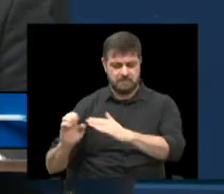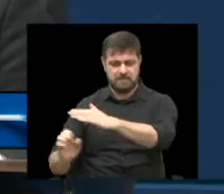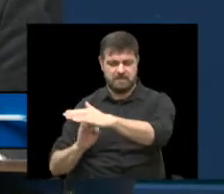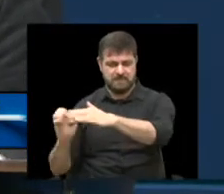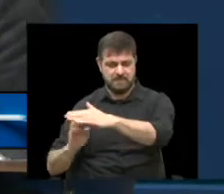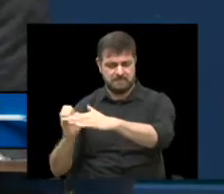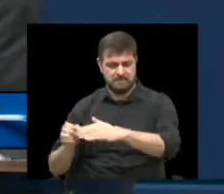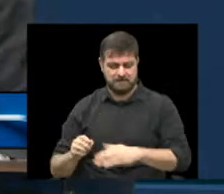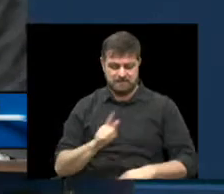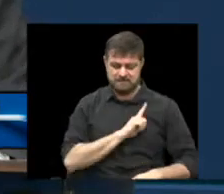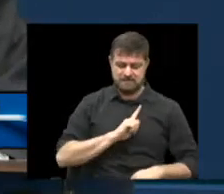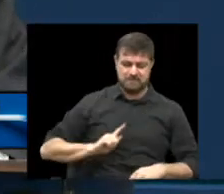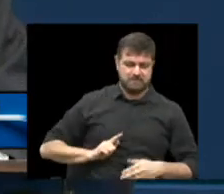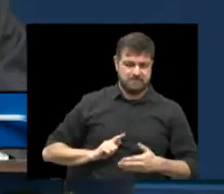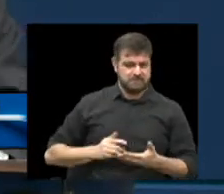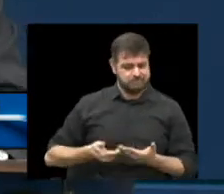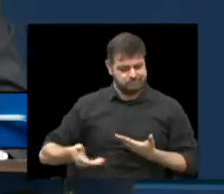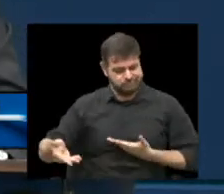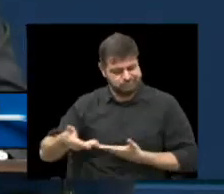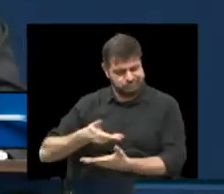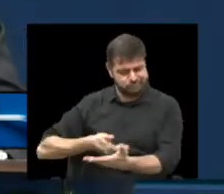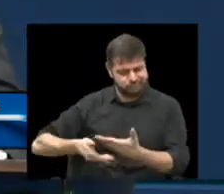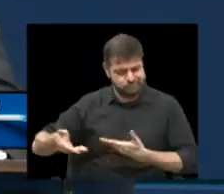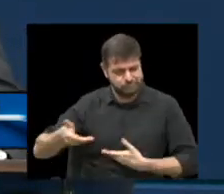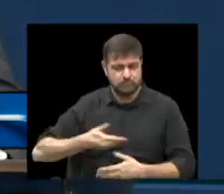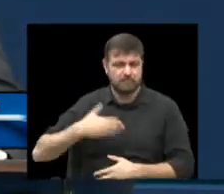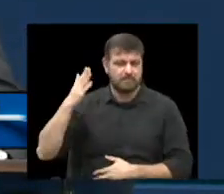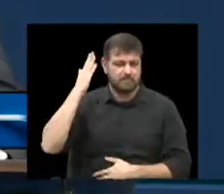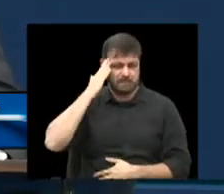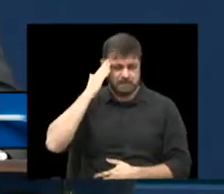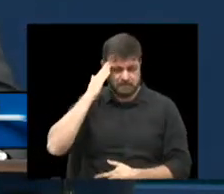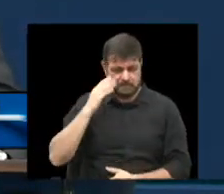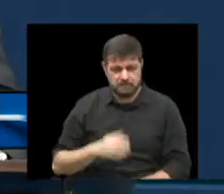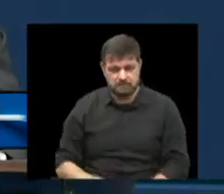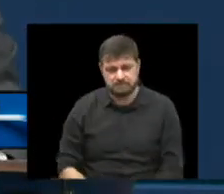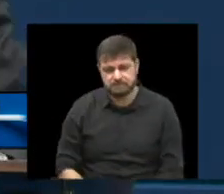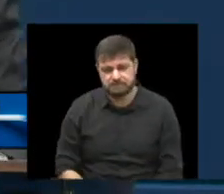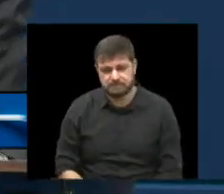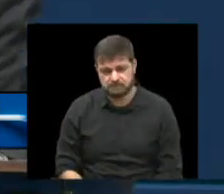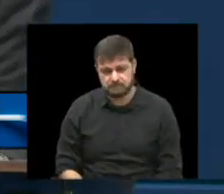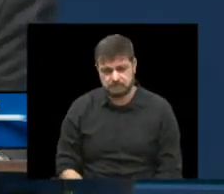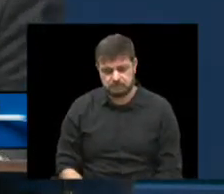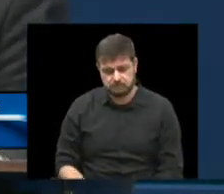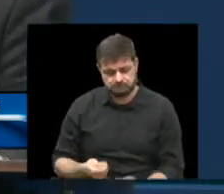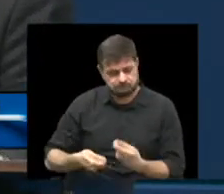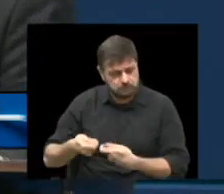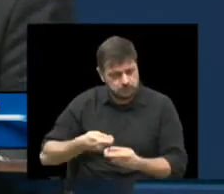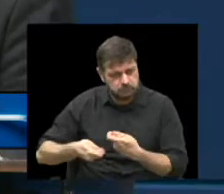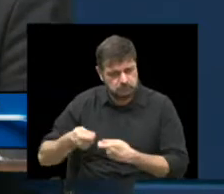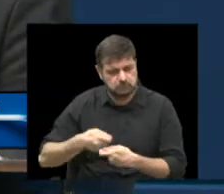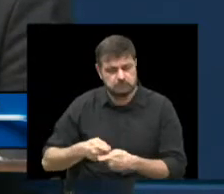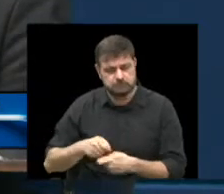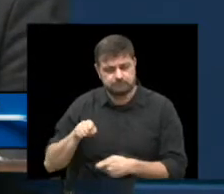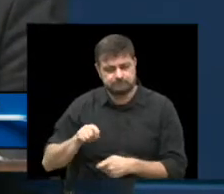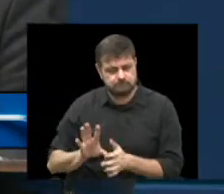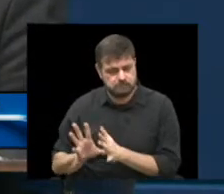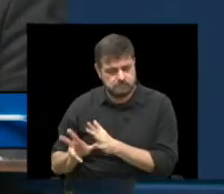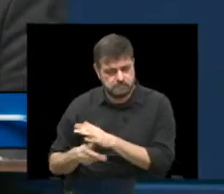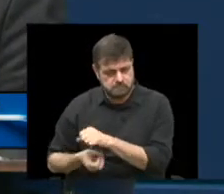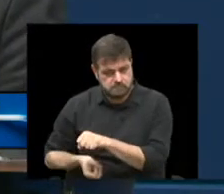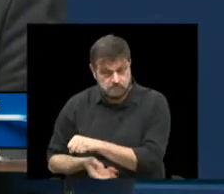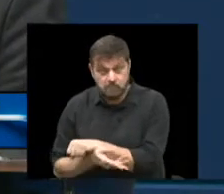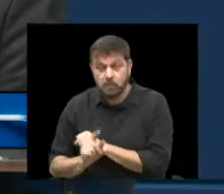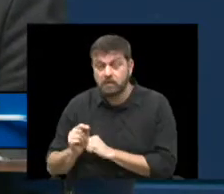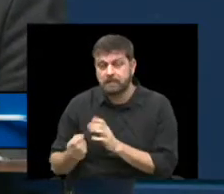A gente sabe que talvez muitos desses que foram feitos as negociatas estão presos. O foco está virado